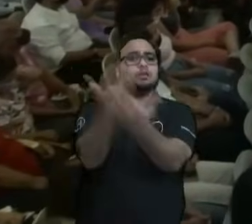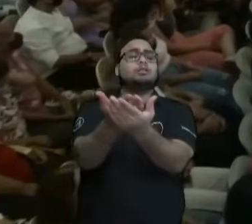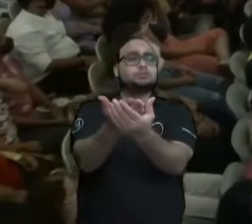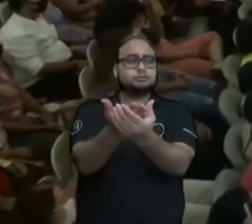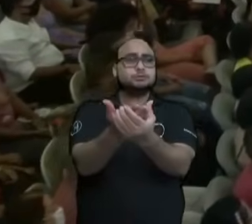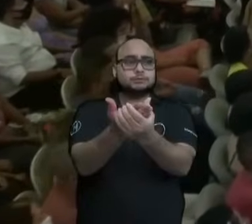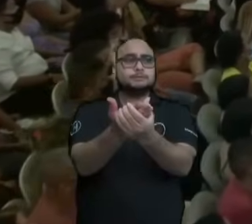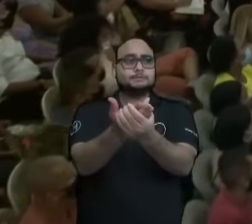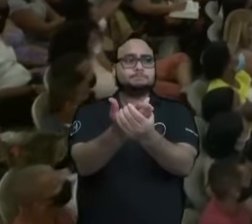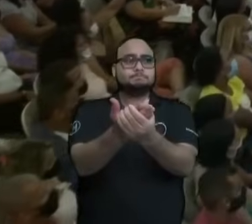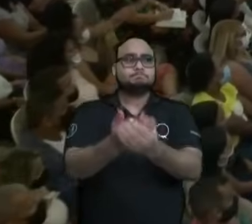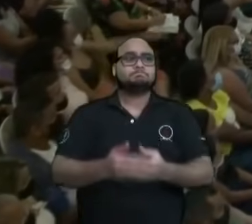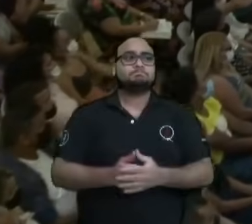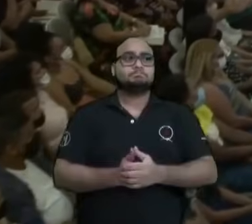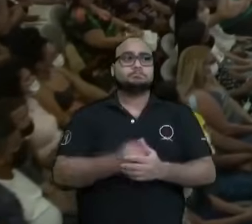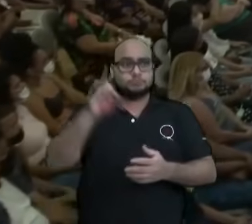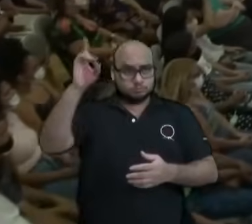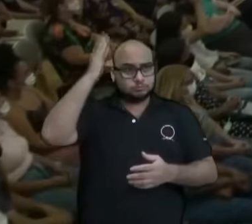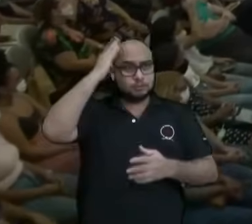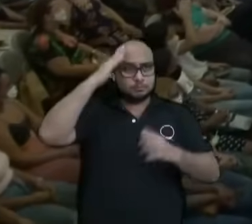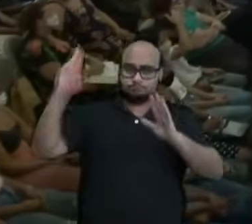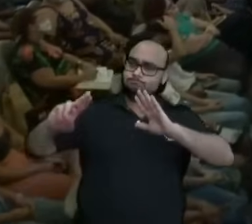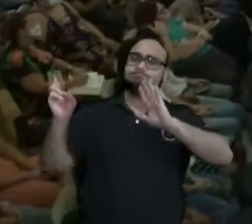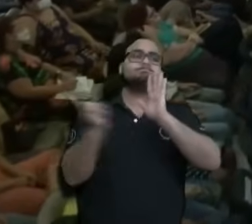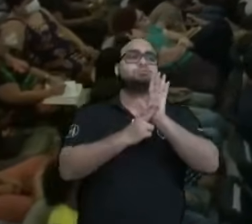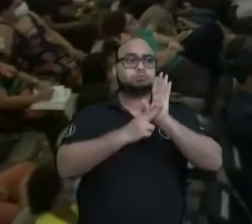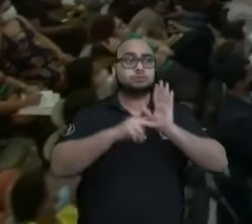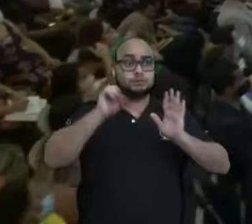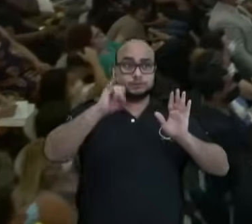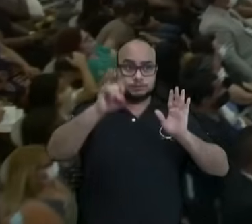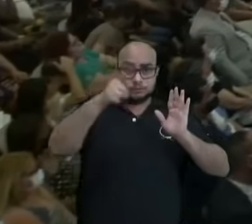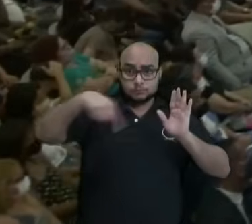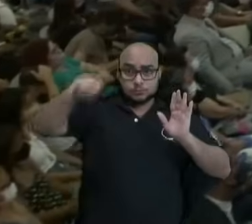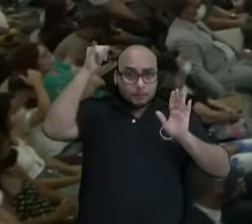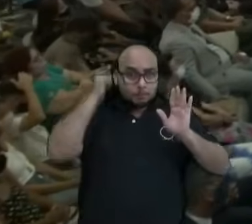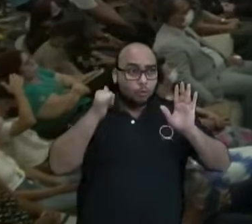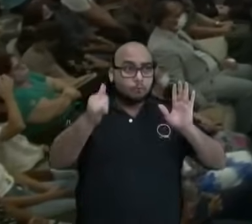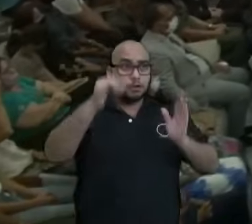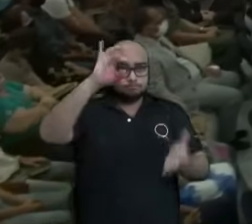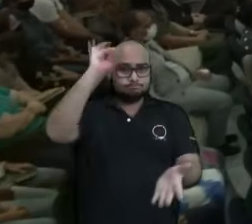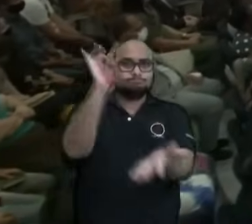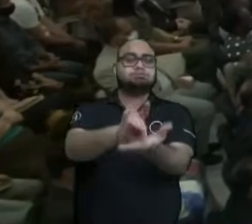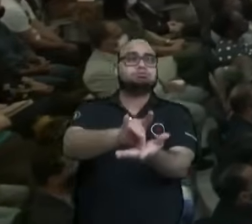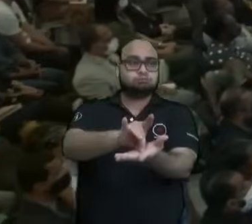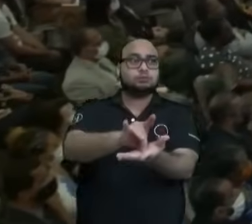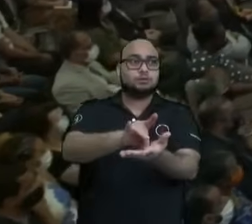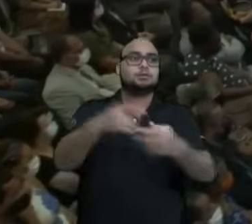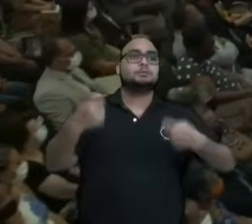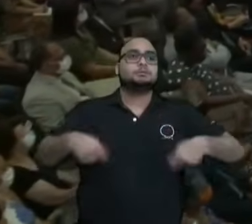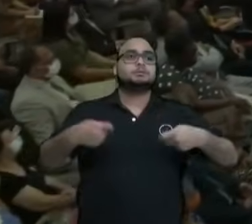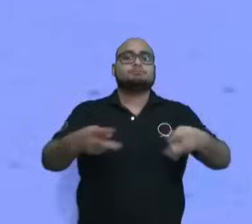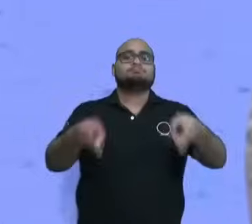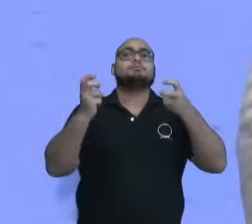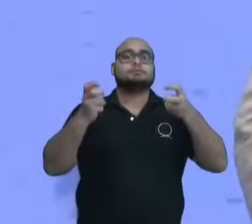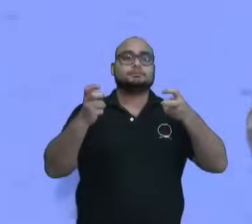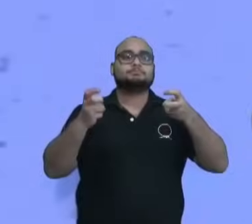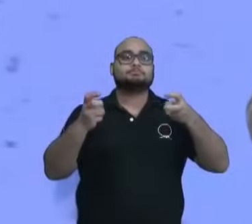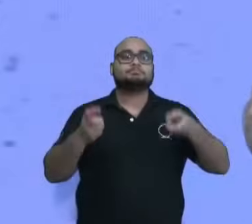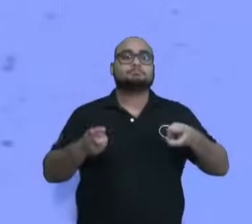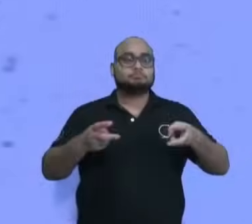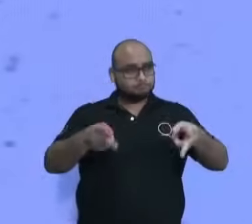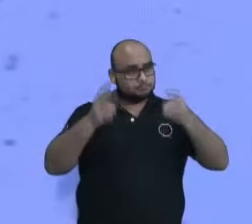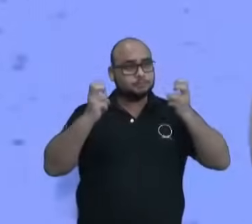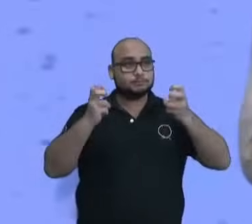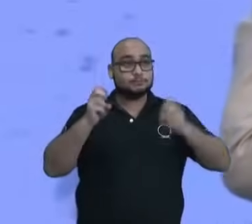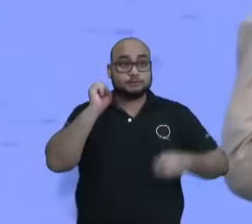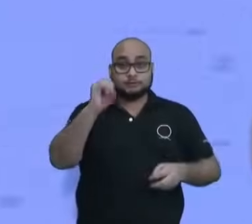reconheço voz eu reconheço voz tem que reconhecer eu reconheço a voz de uma autoridade espiritual porque eu eu